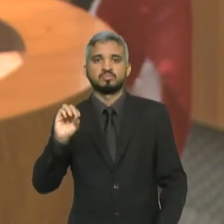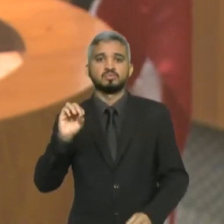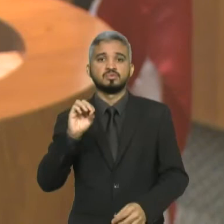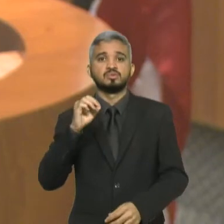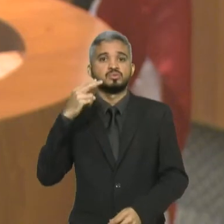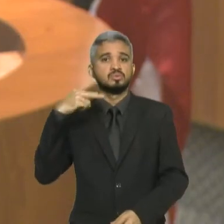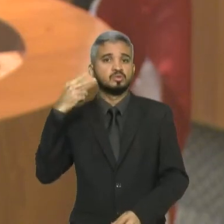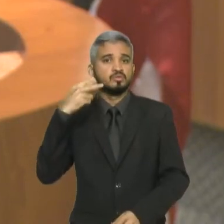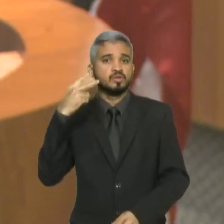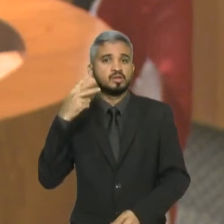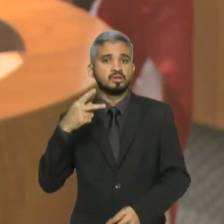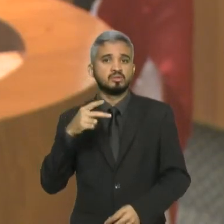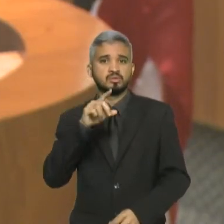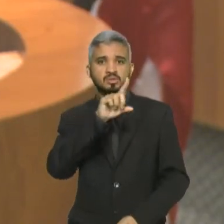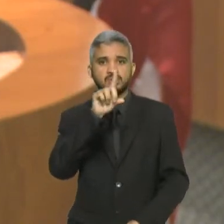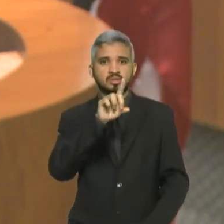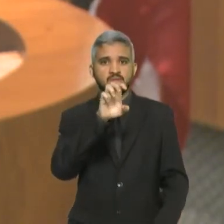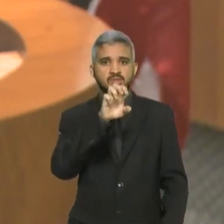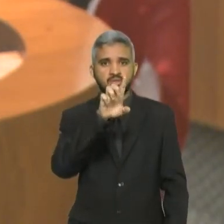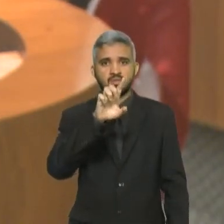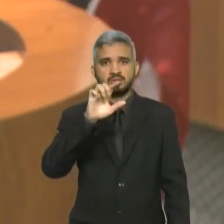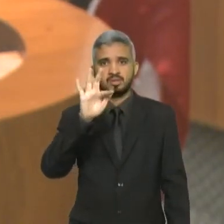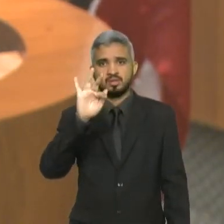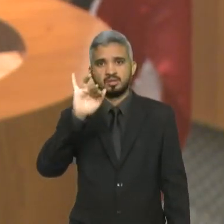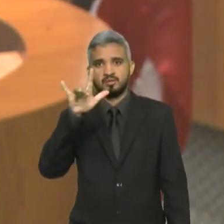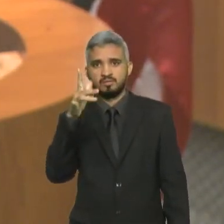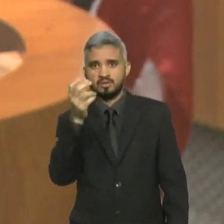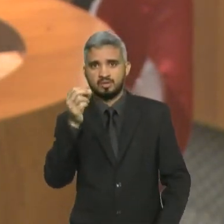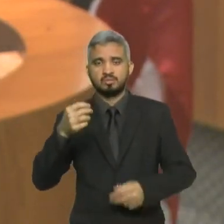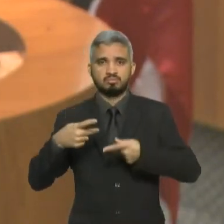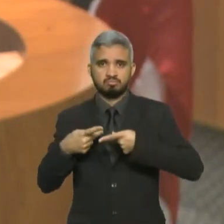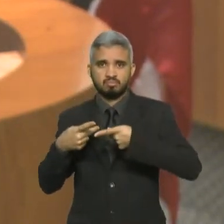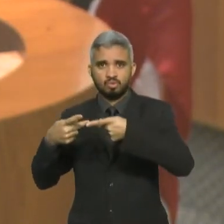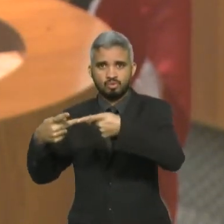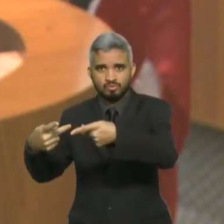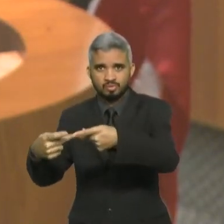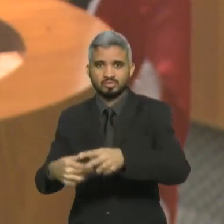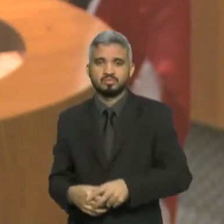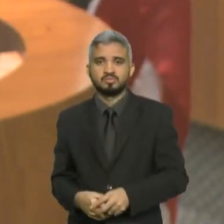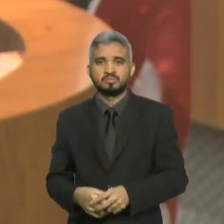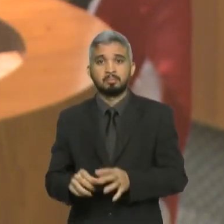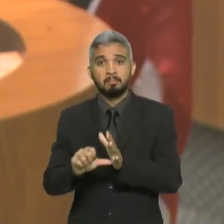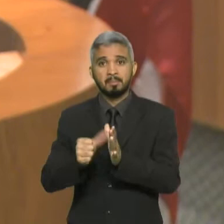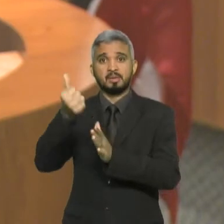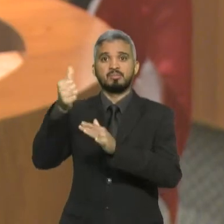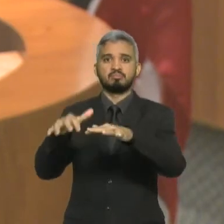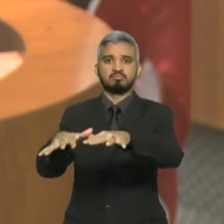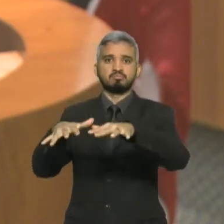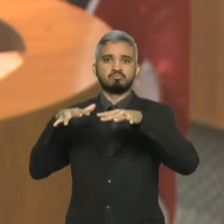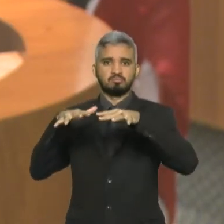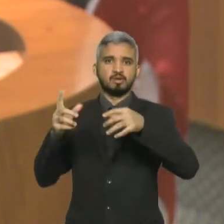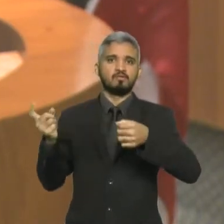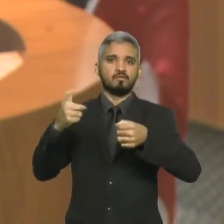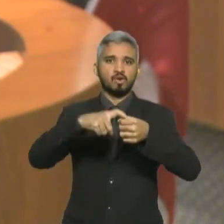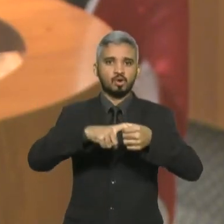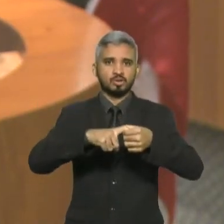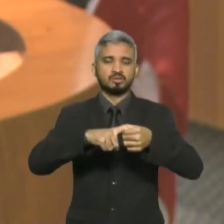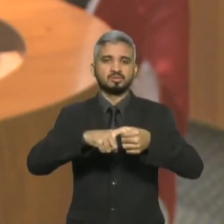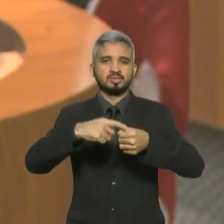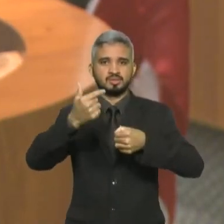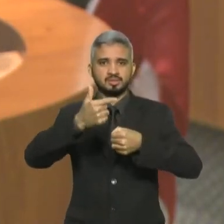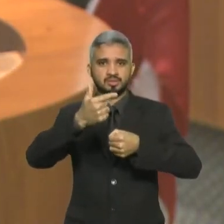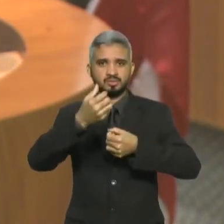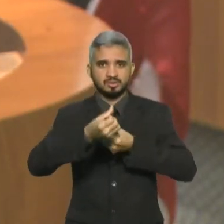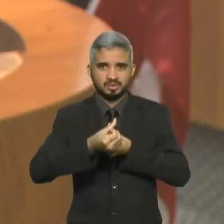Filho participar da sessão inaugural do segundo semestre da Câmara Municipal de Loreto. Fui